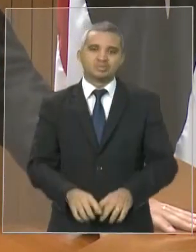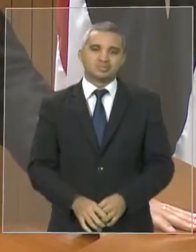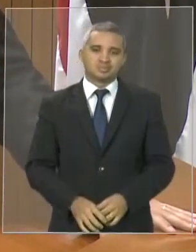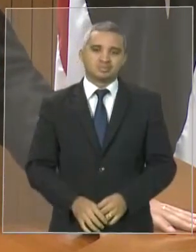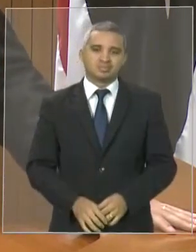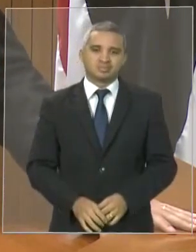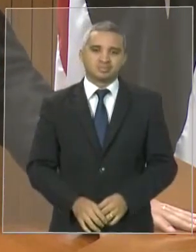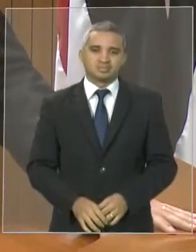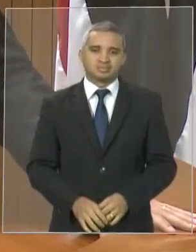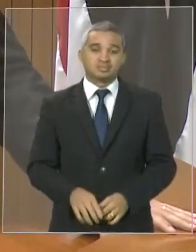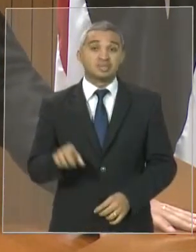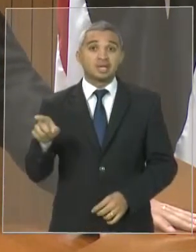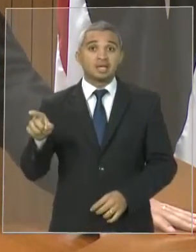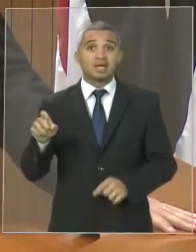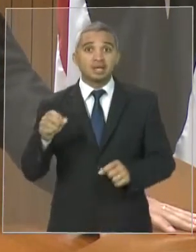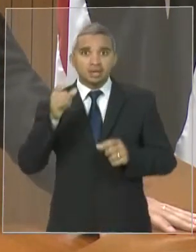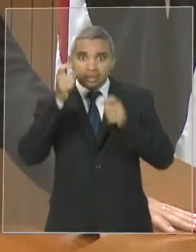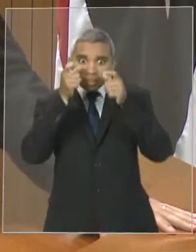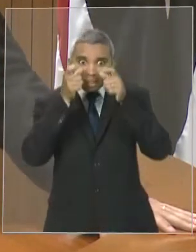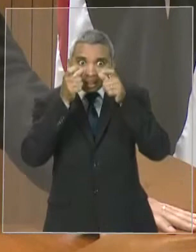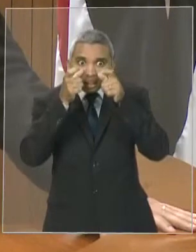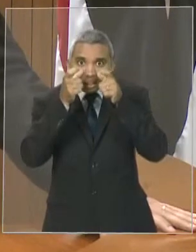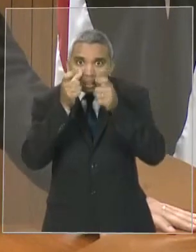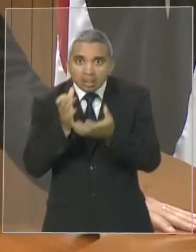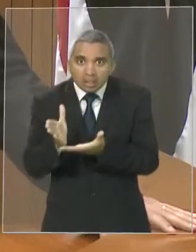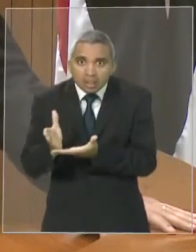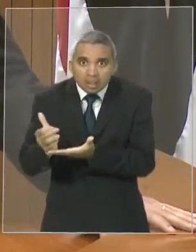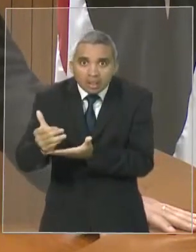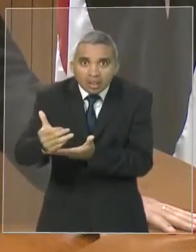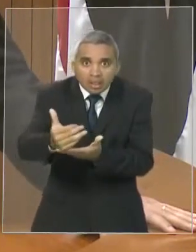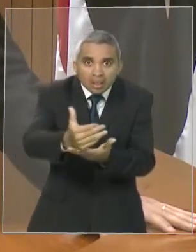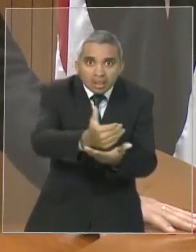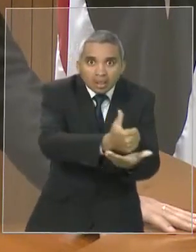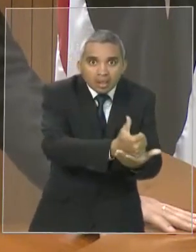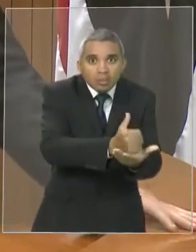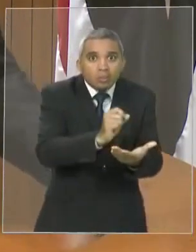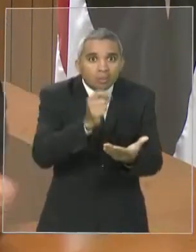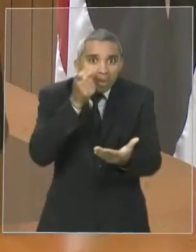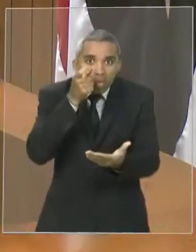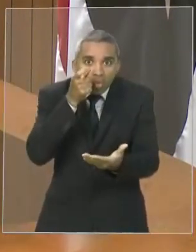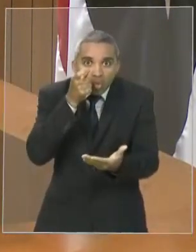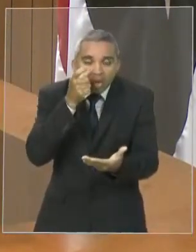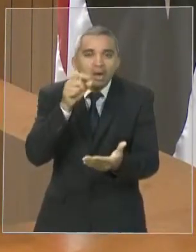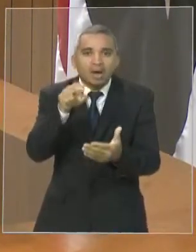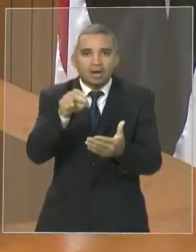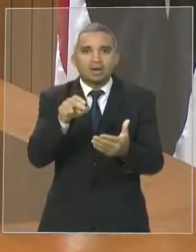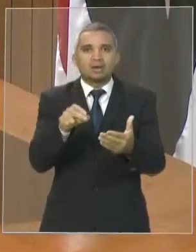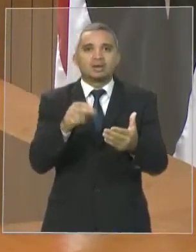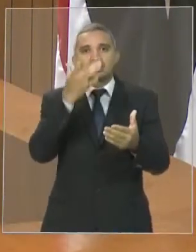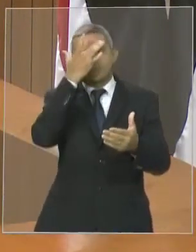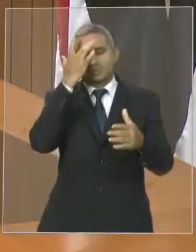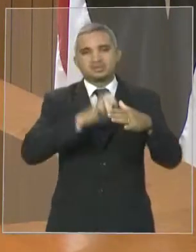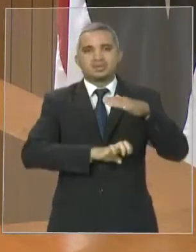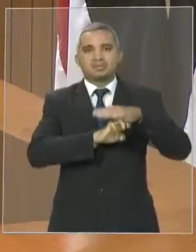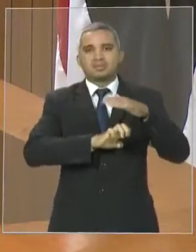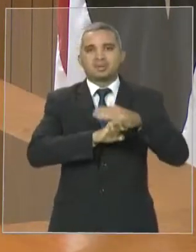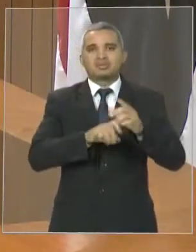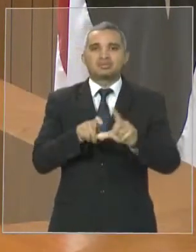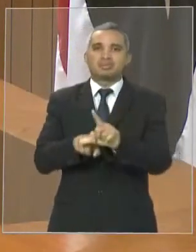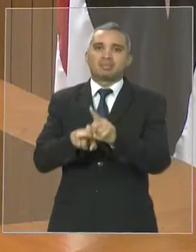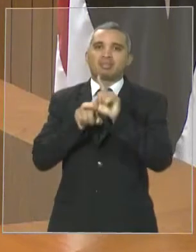de arrecadar, ele tornou os comerciantes maranhenses inadimplentes. Essa medida provisória, senhores